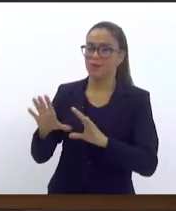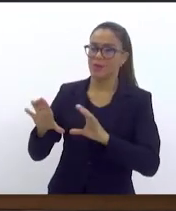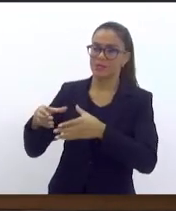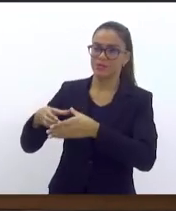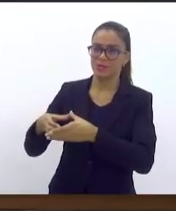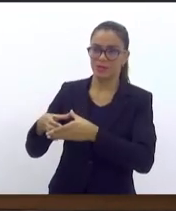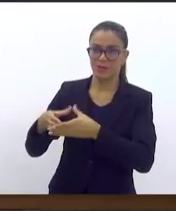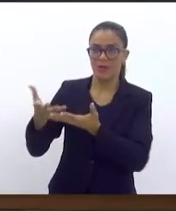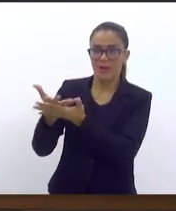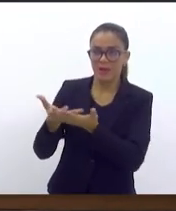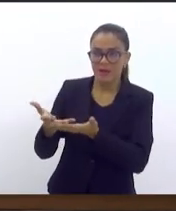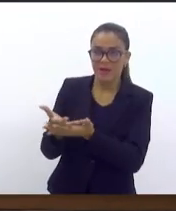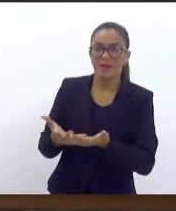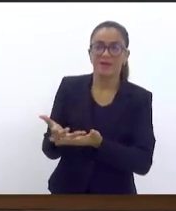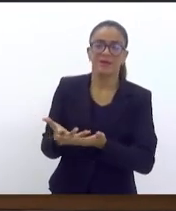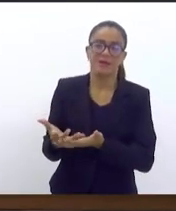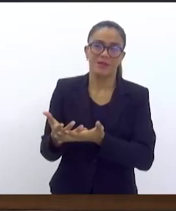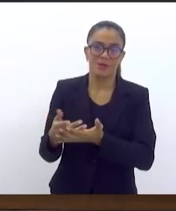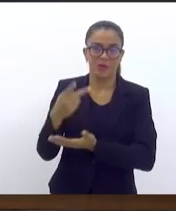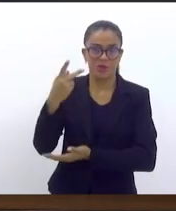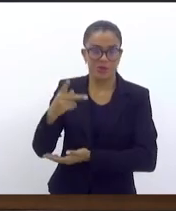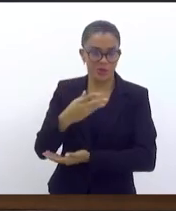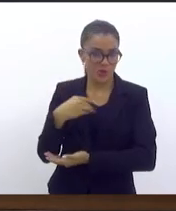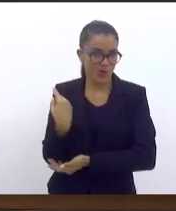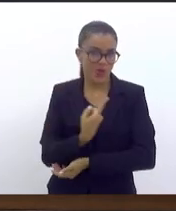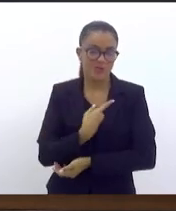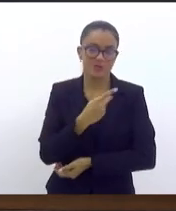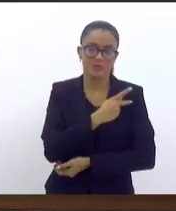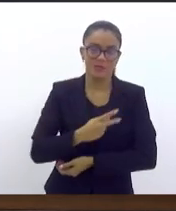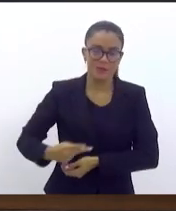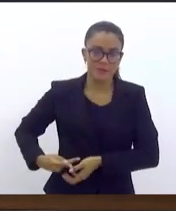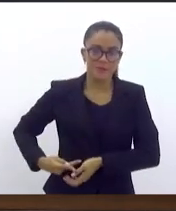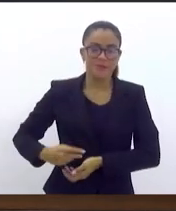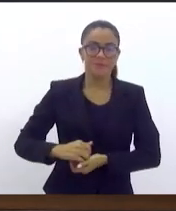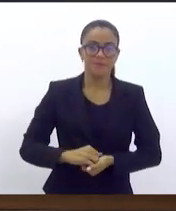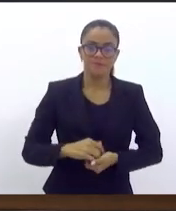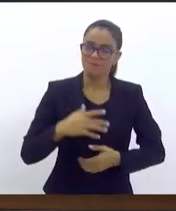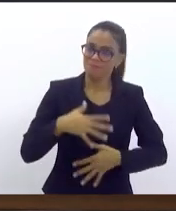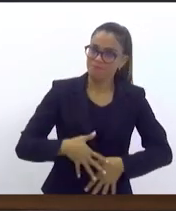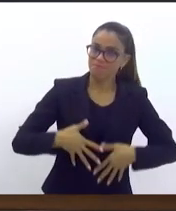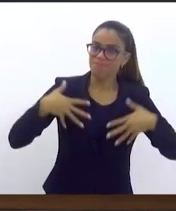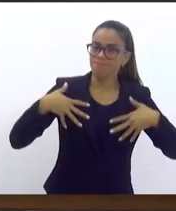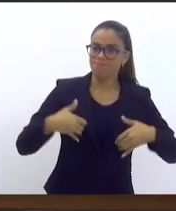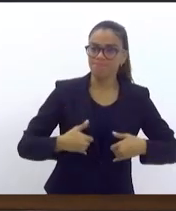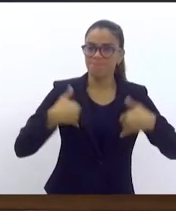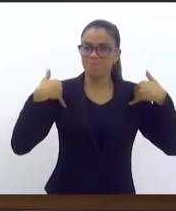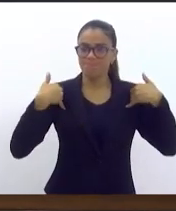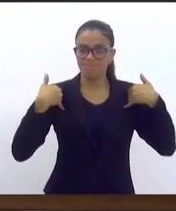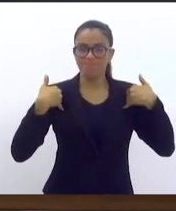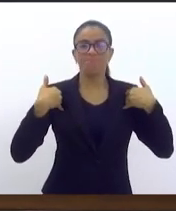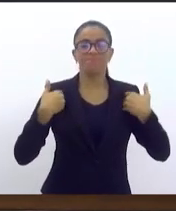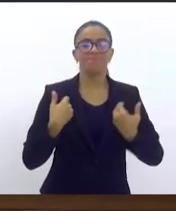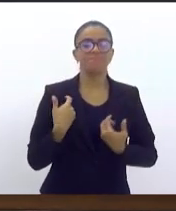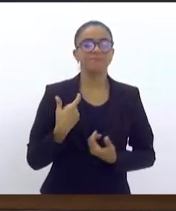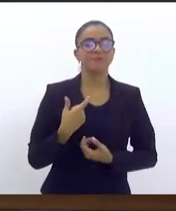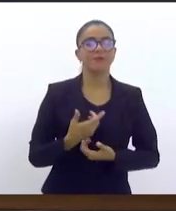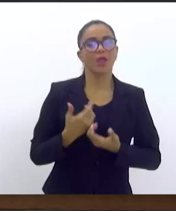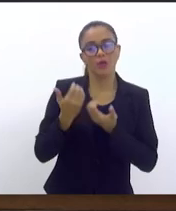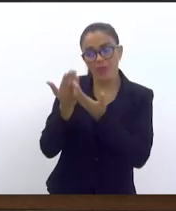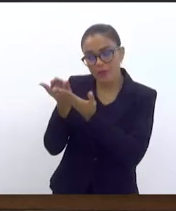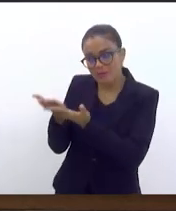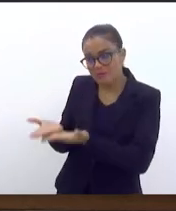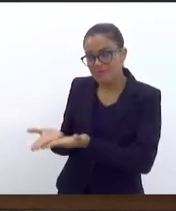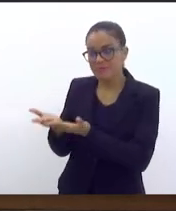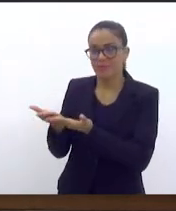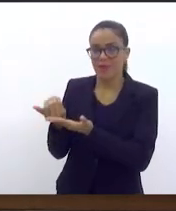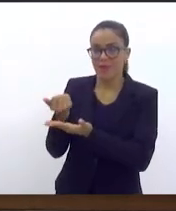passa pelo crivo do nosso Presidente e é com muito orgulho prazer e Louvor que tenho a vossa